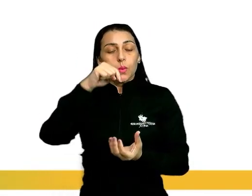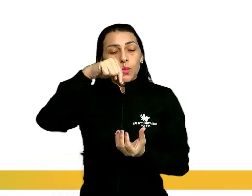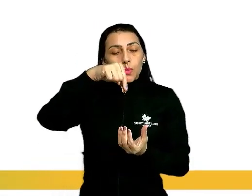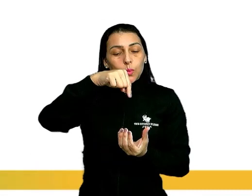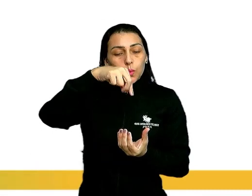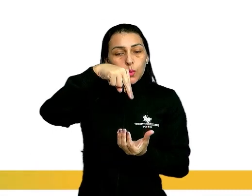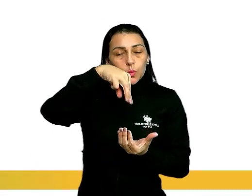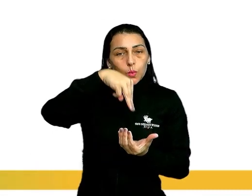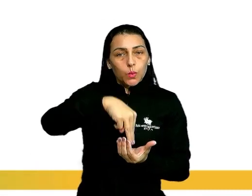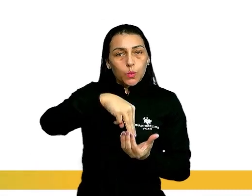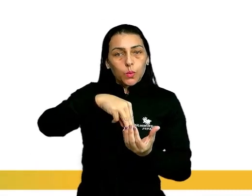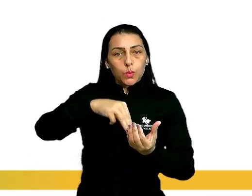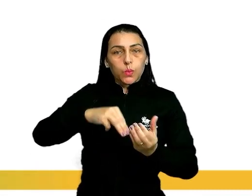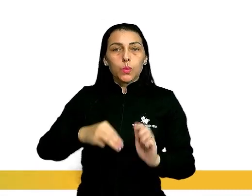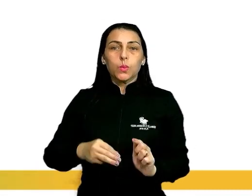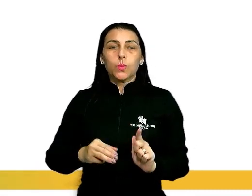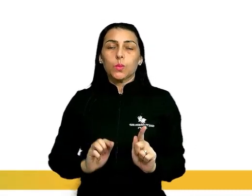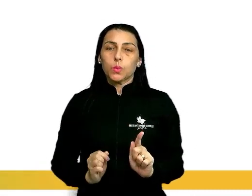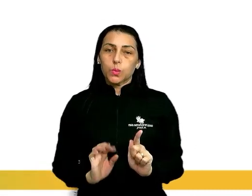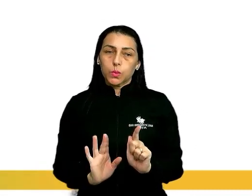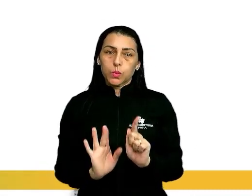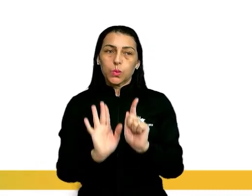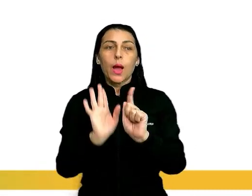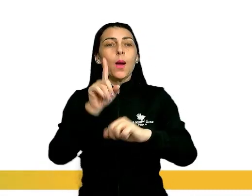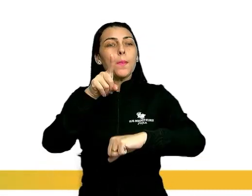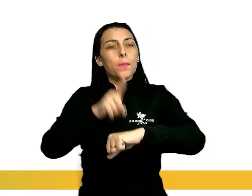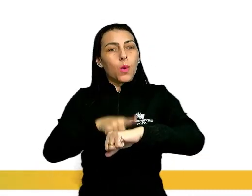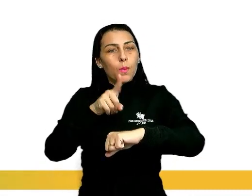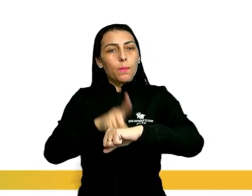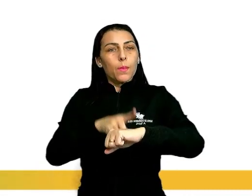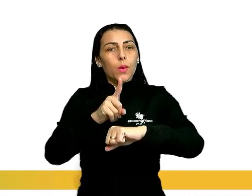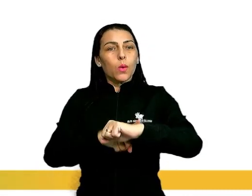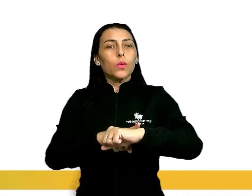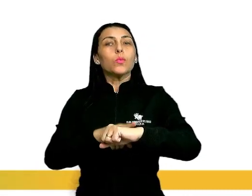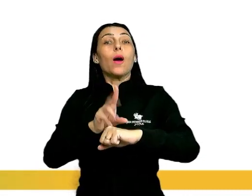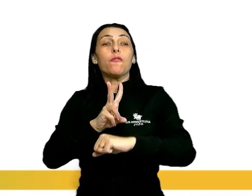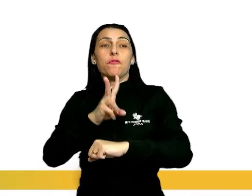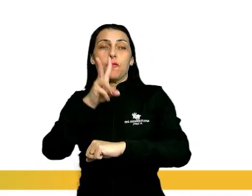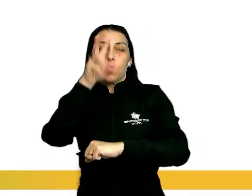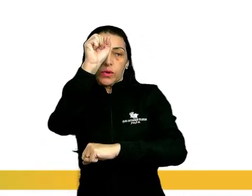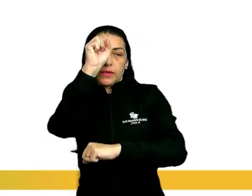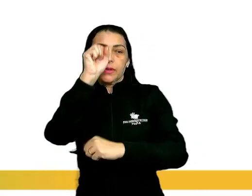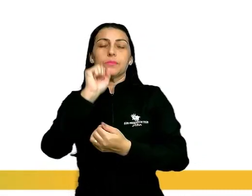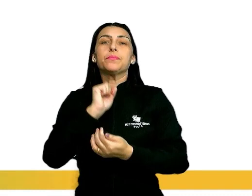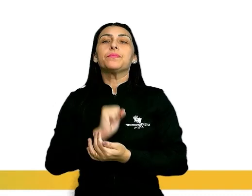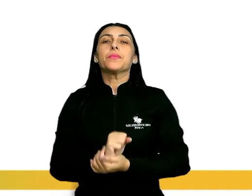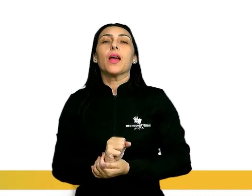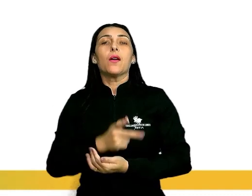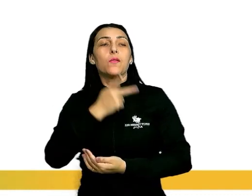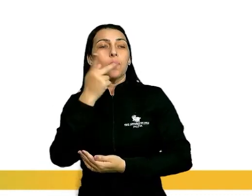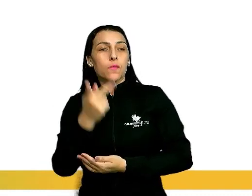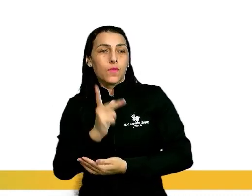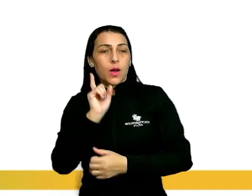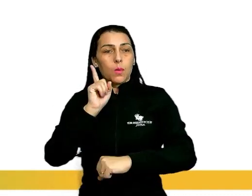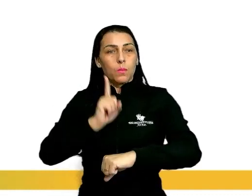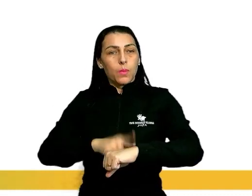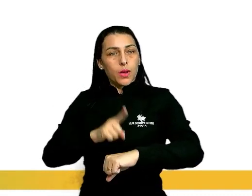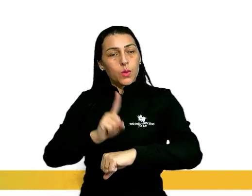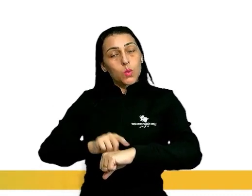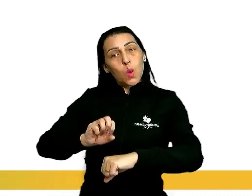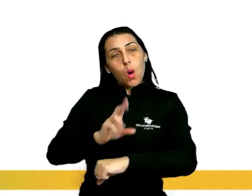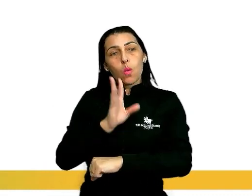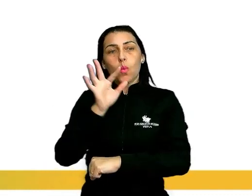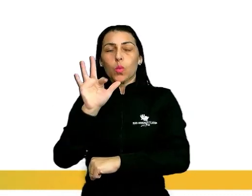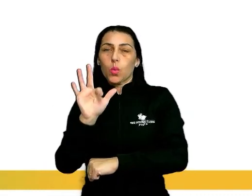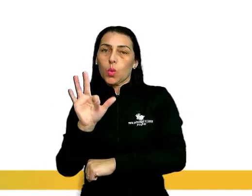gravidade agora vamos ver o terceiro que é o momento ou torque de uma força quando a gente fala de momento de força ou